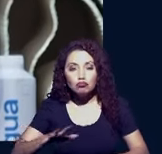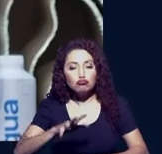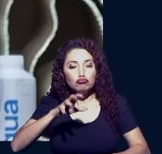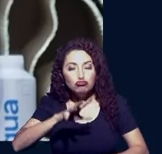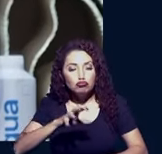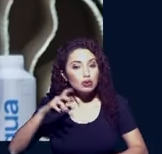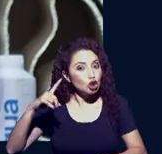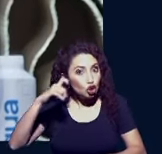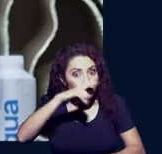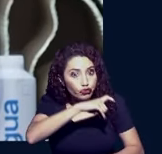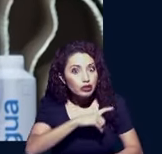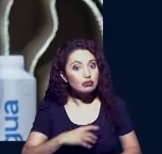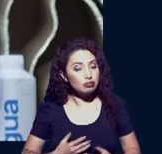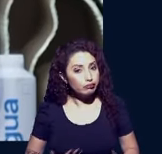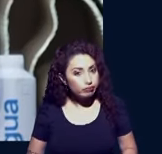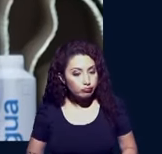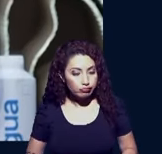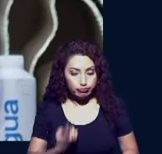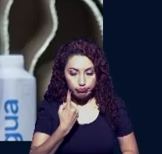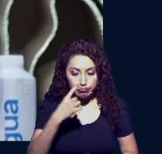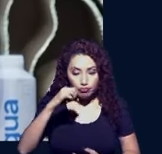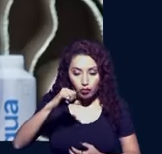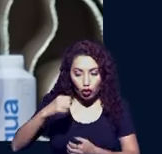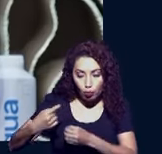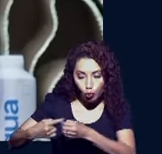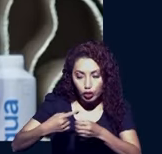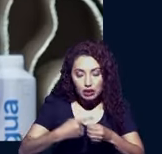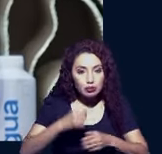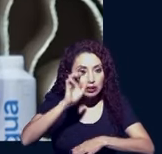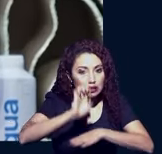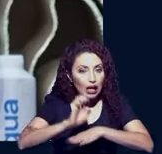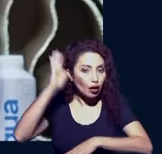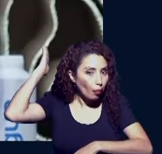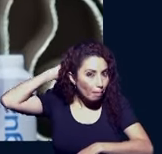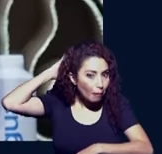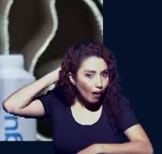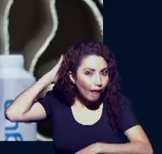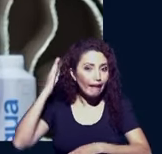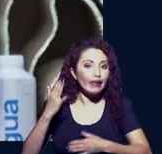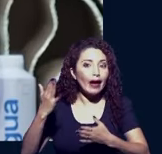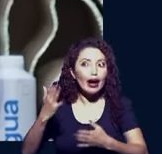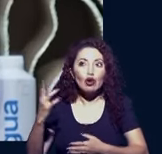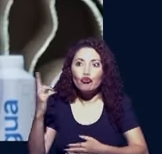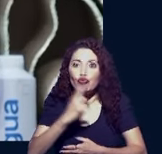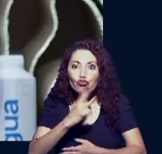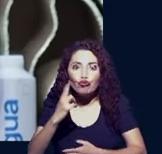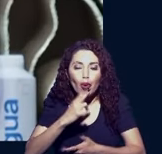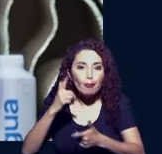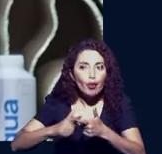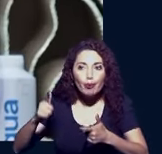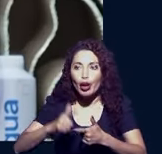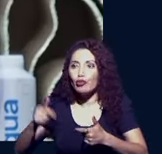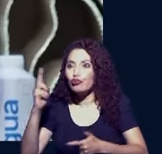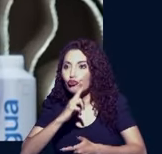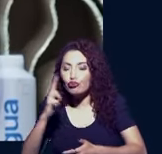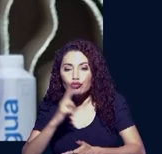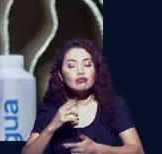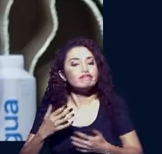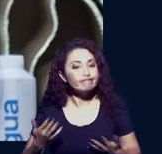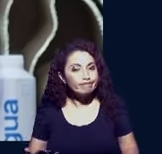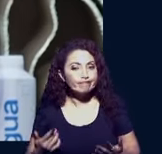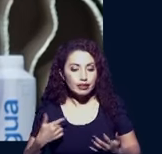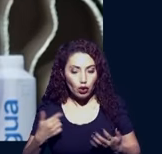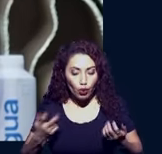19 19 municípios do Estado do Pará estão em estado de emergência digo isto para